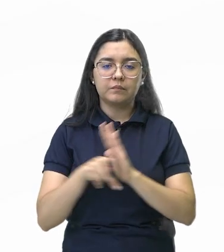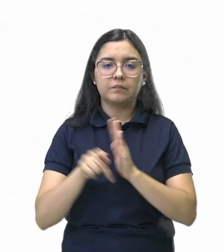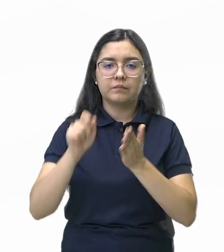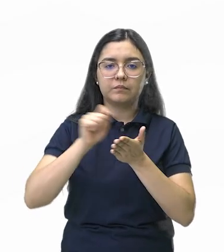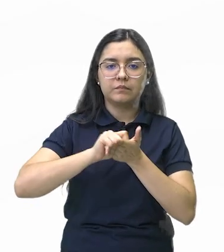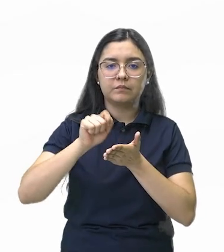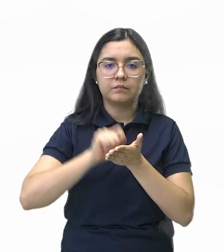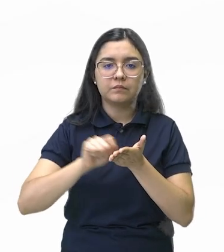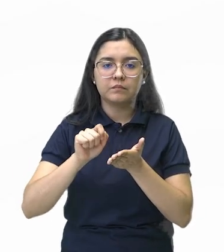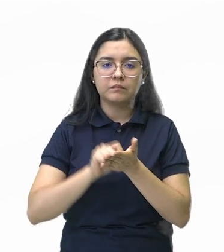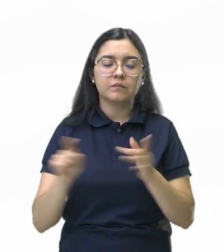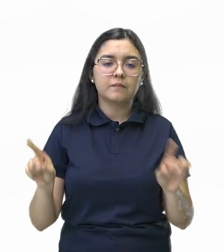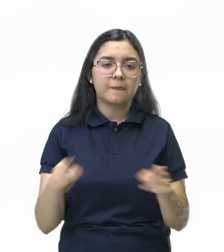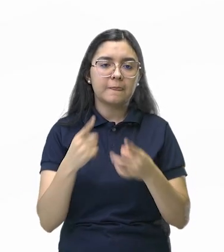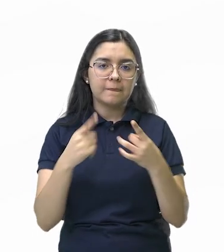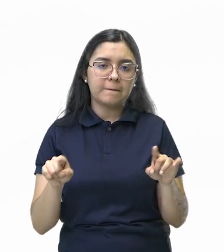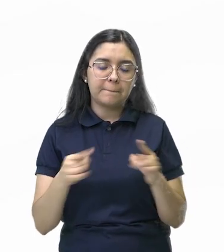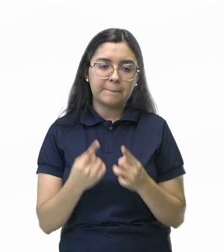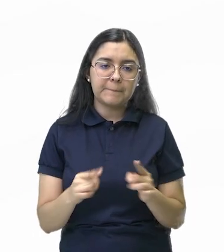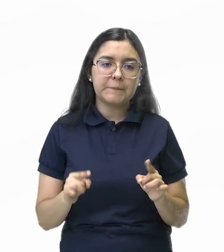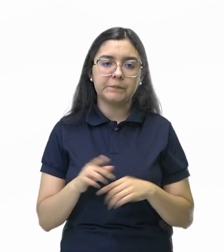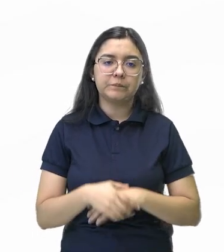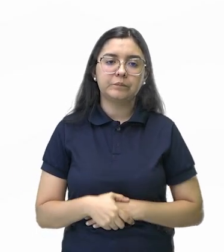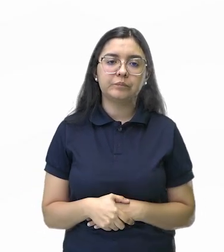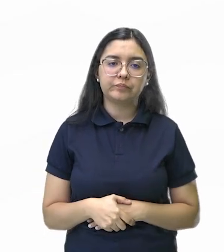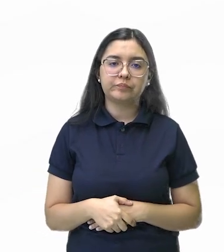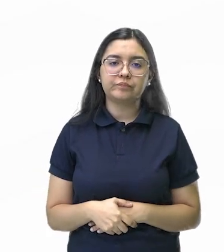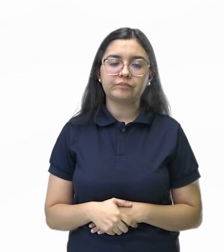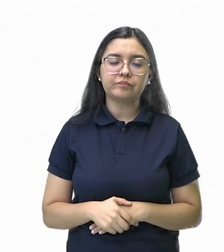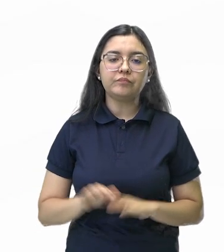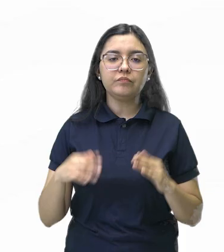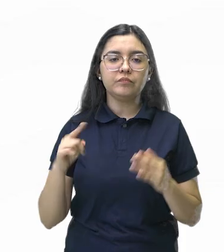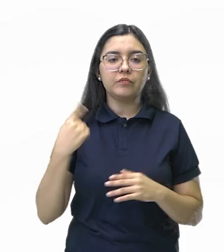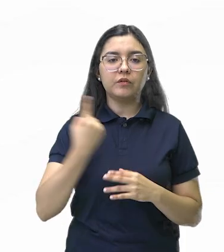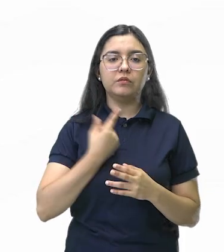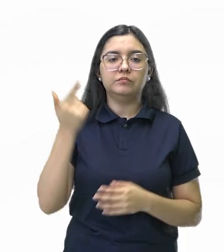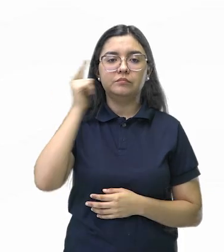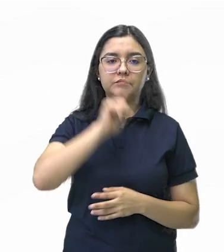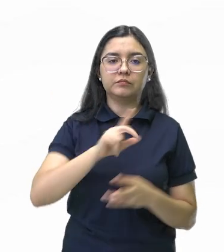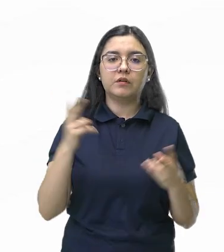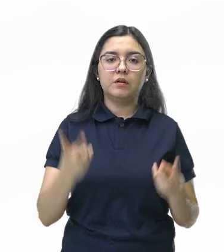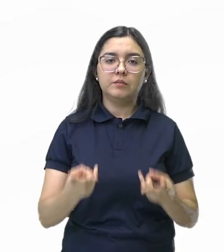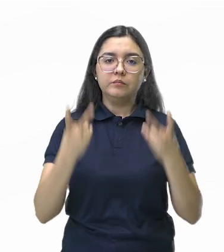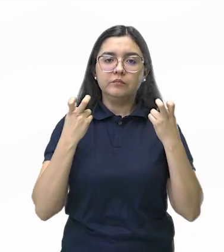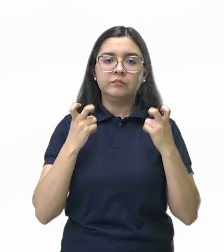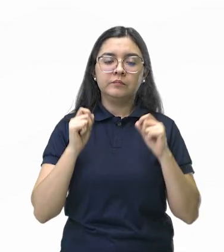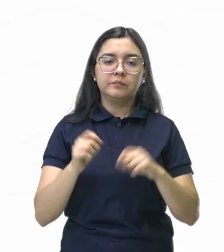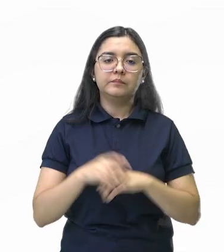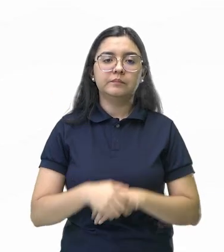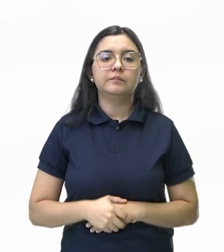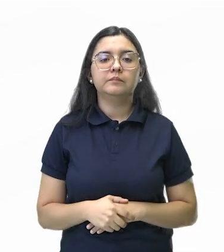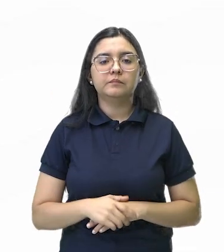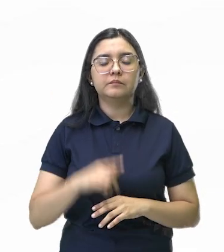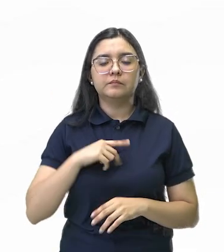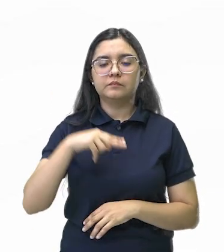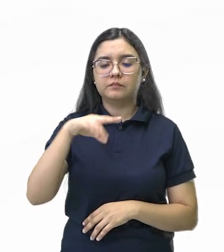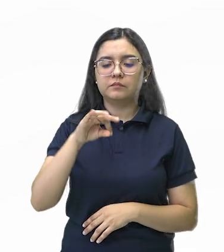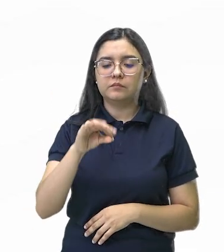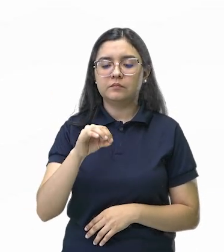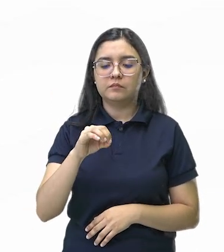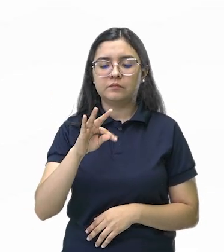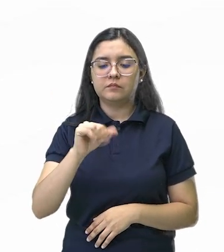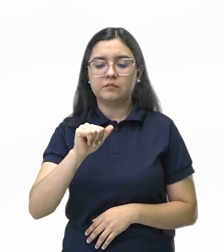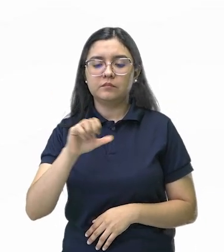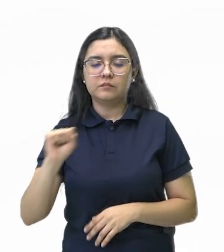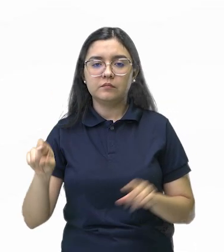escrita musical. Então, quando a gente consegue perceber que as notas musicais, elas vieram